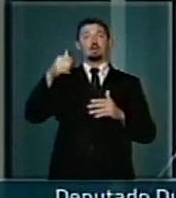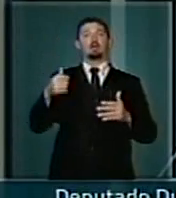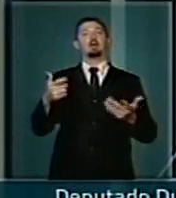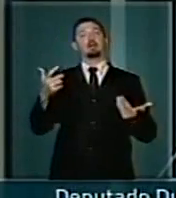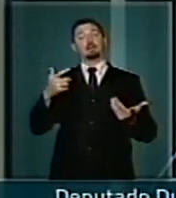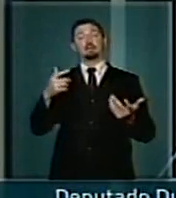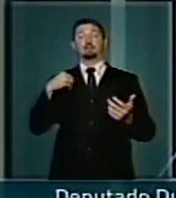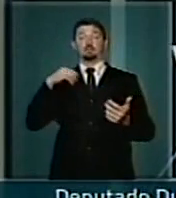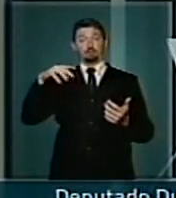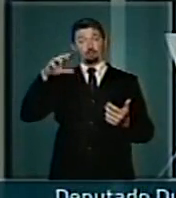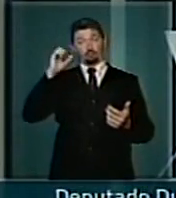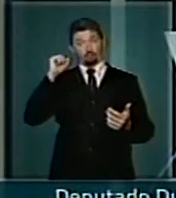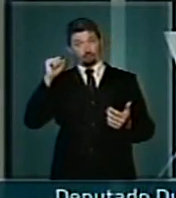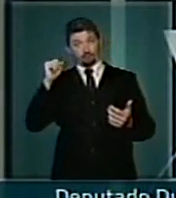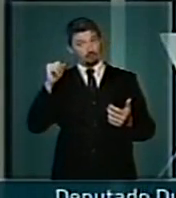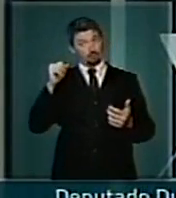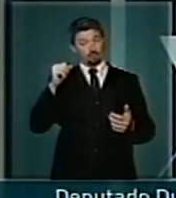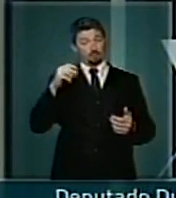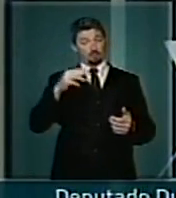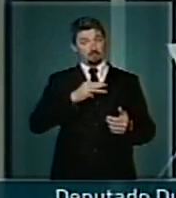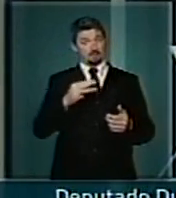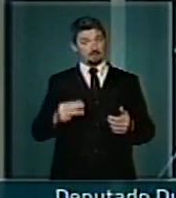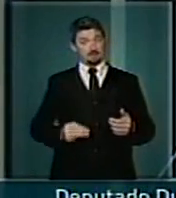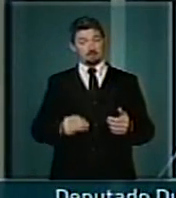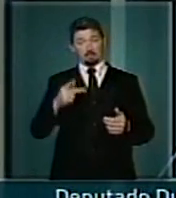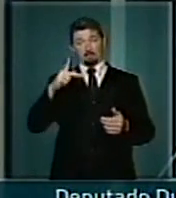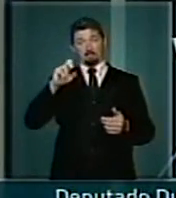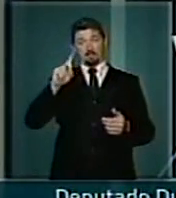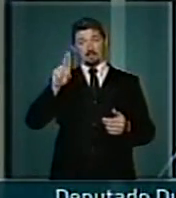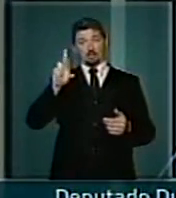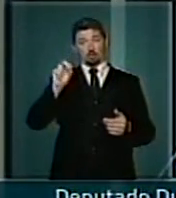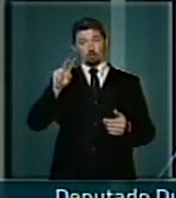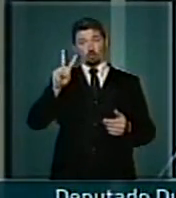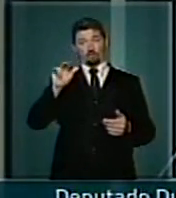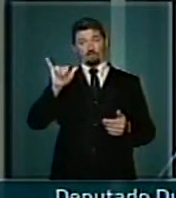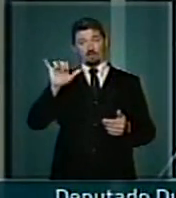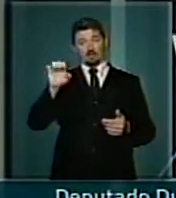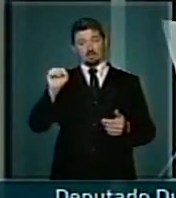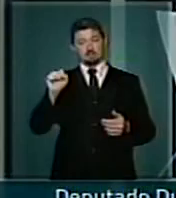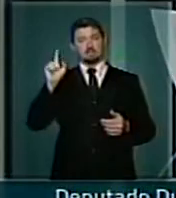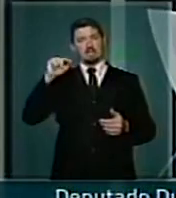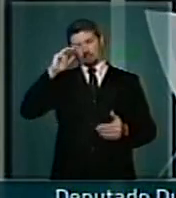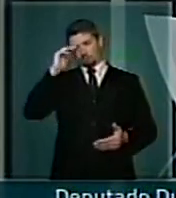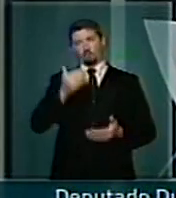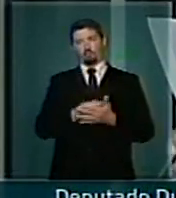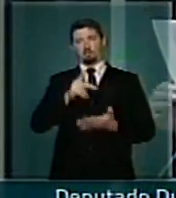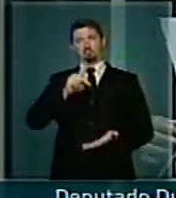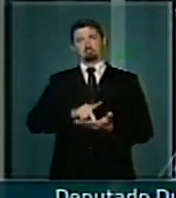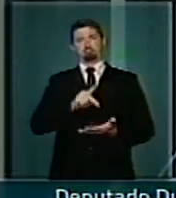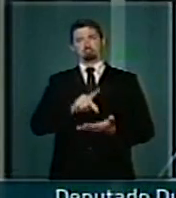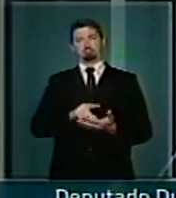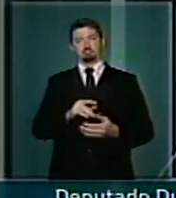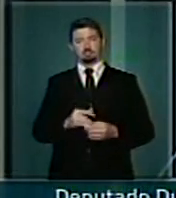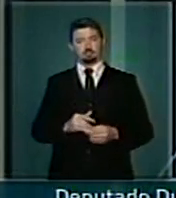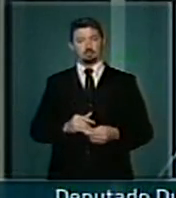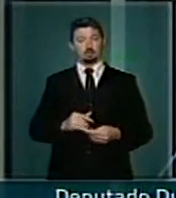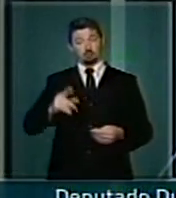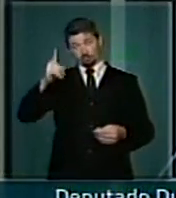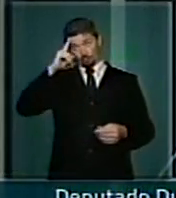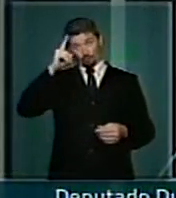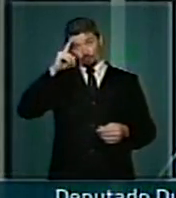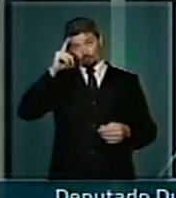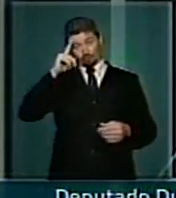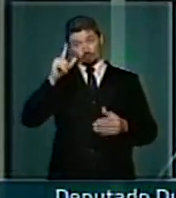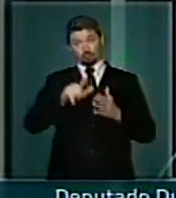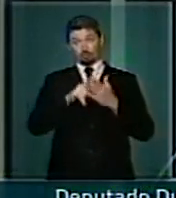de ouvir do ministro Pedro Novaes, em seu depoimento aqui na Câmara, que Frederico é de sua confiança. E todos os dias os jornais